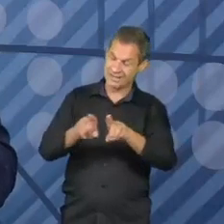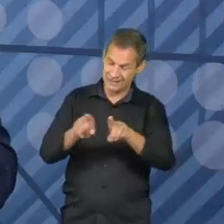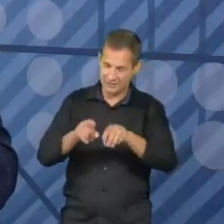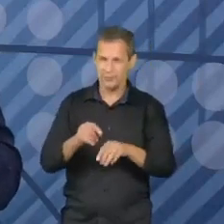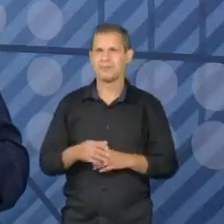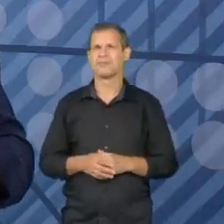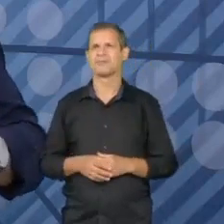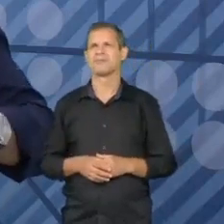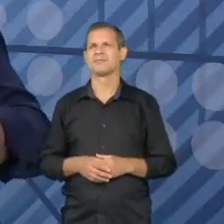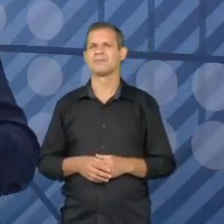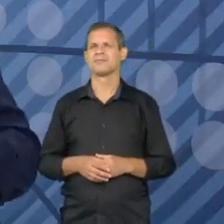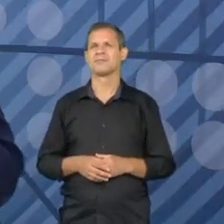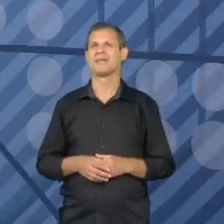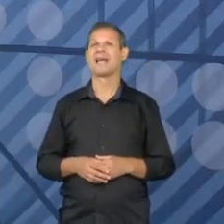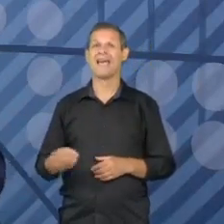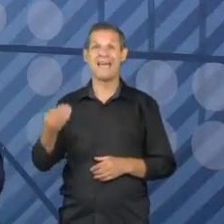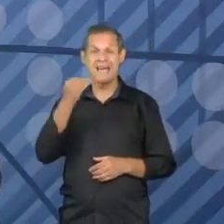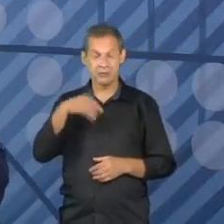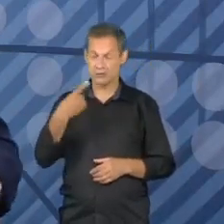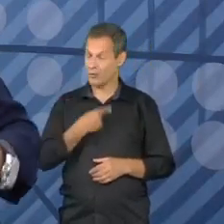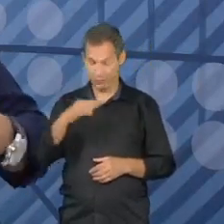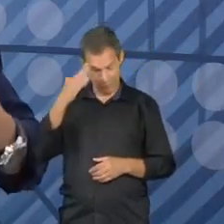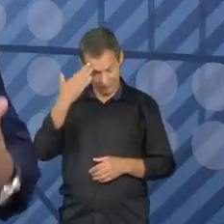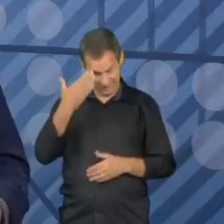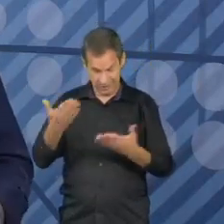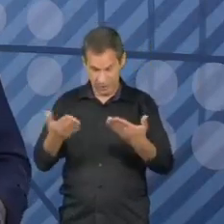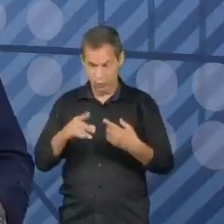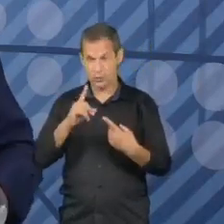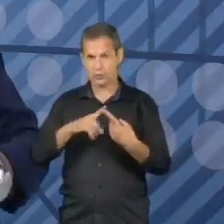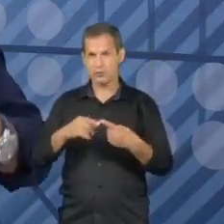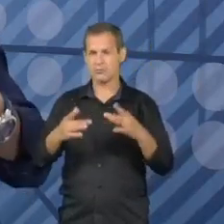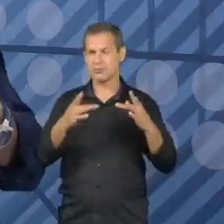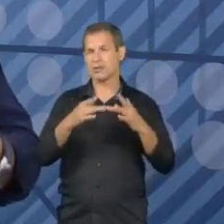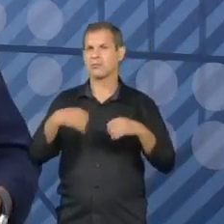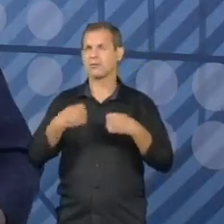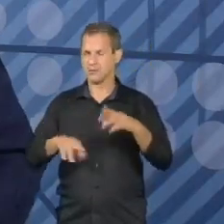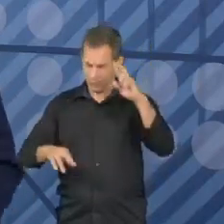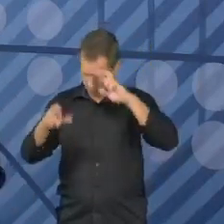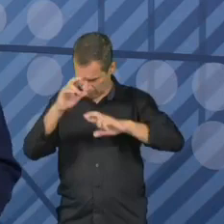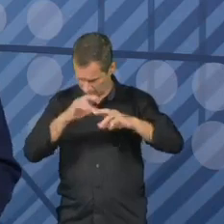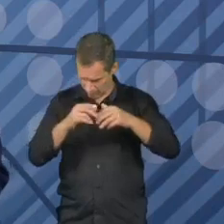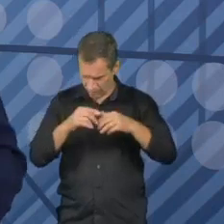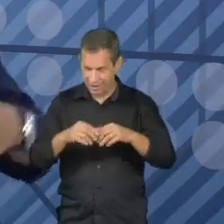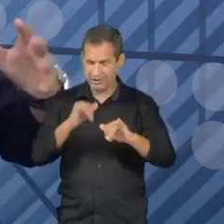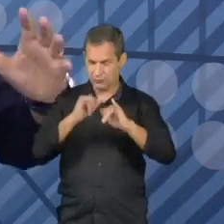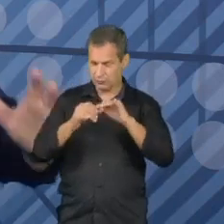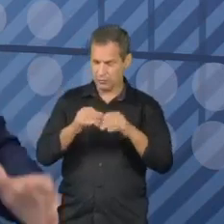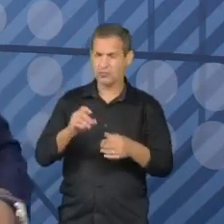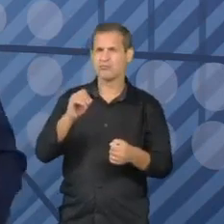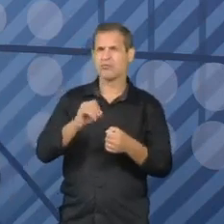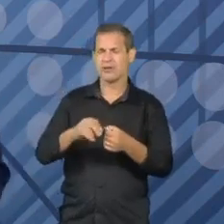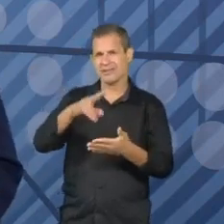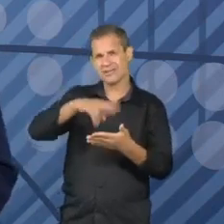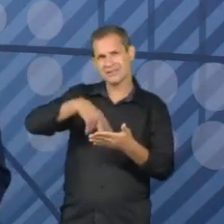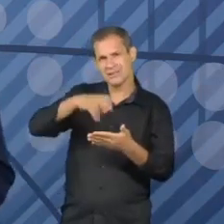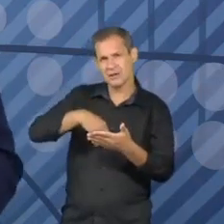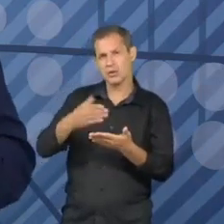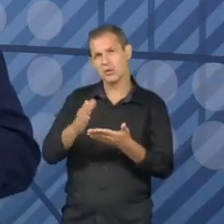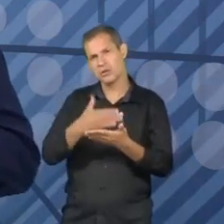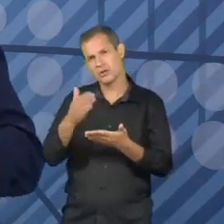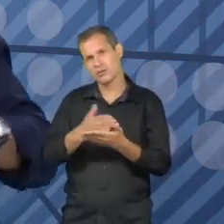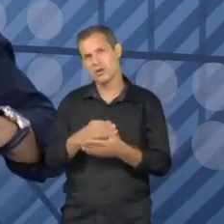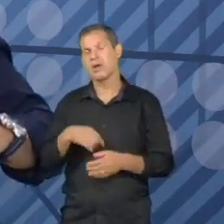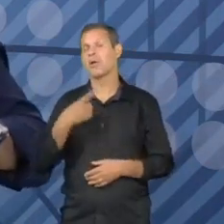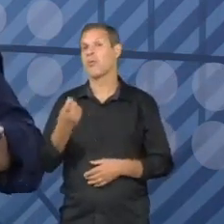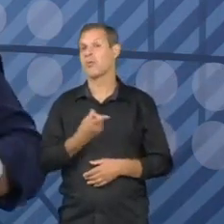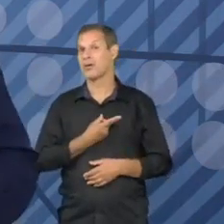também, é claro que a gente não vai entender agora no nosso primeiro contato, a gente precisa rever essa informação, fazer a leitura do livro para a